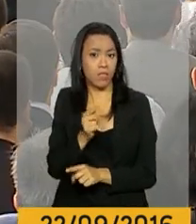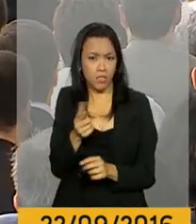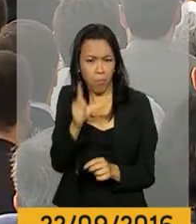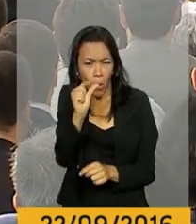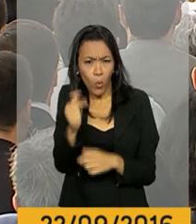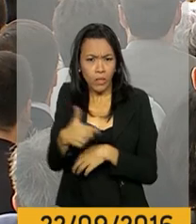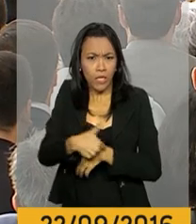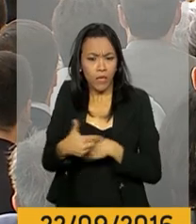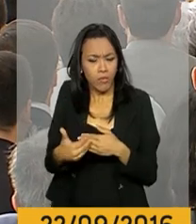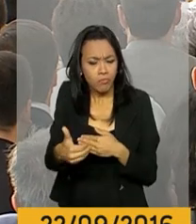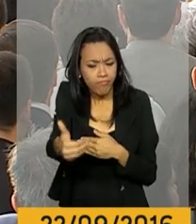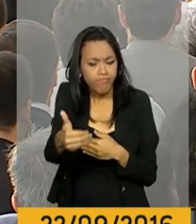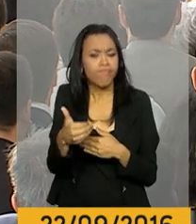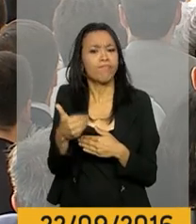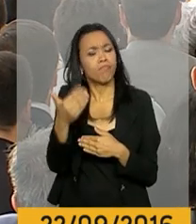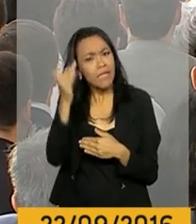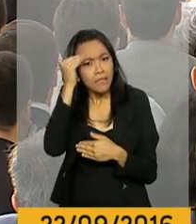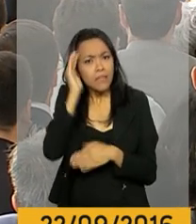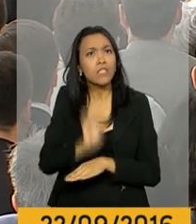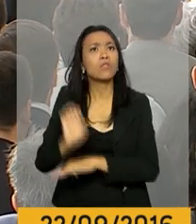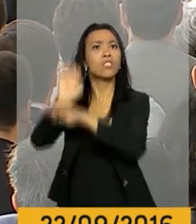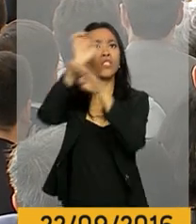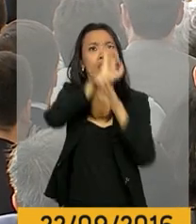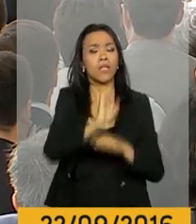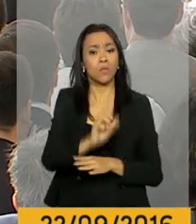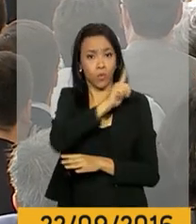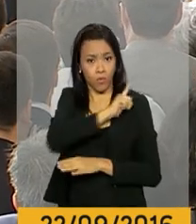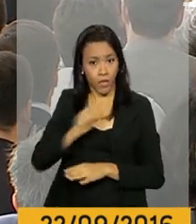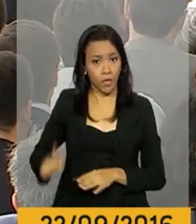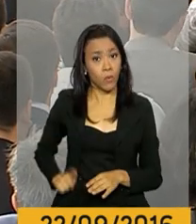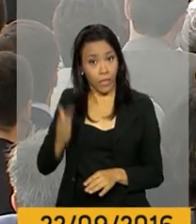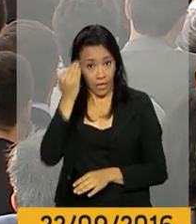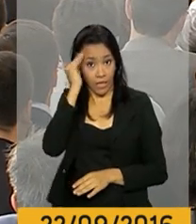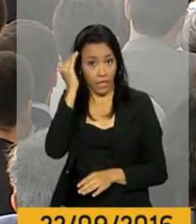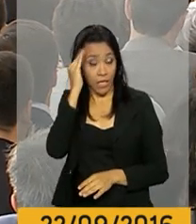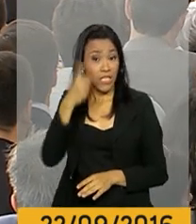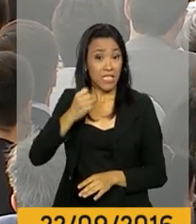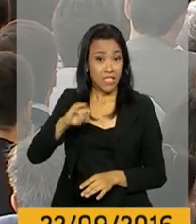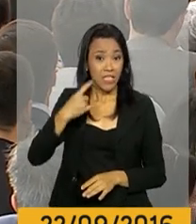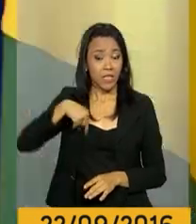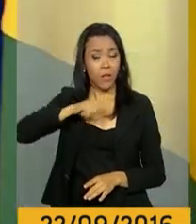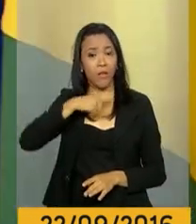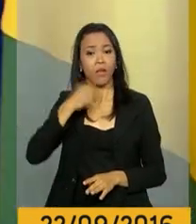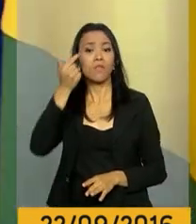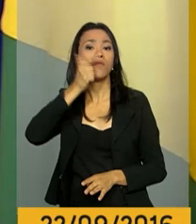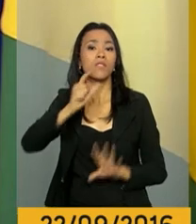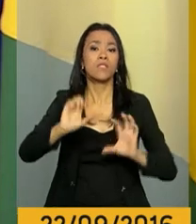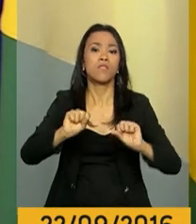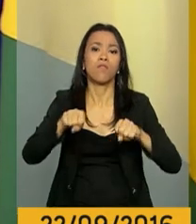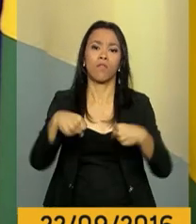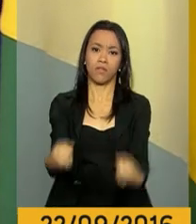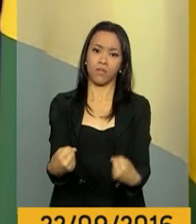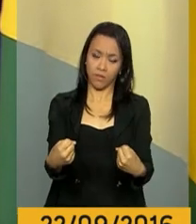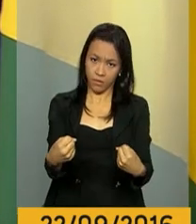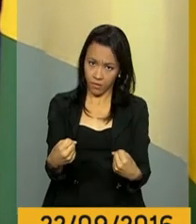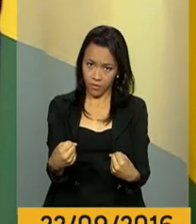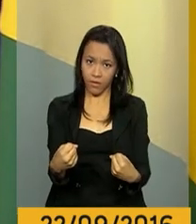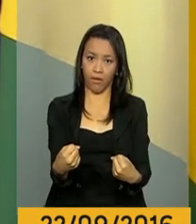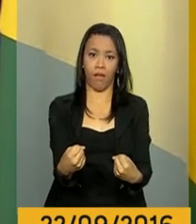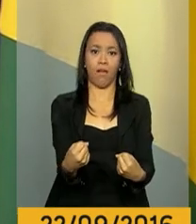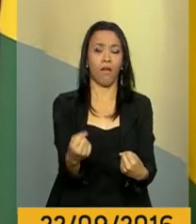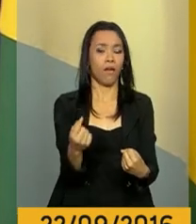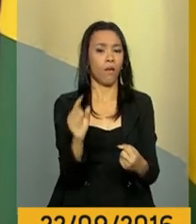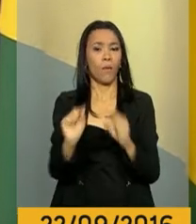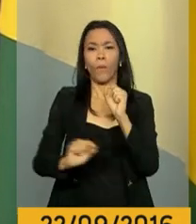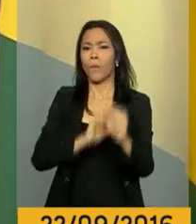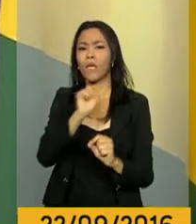com auxílio e compreensão dos governadores se nós pudermos nos esforçarmos enormemente para fazer